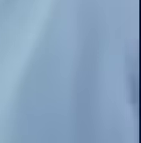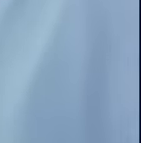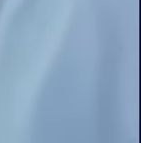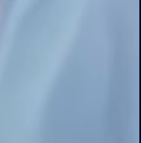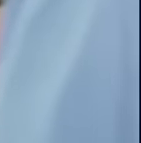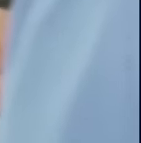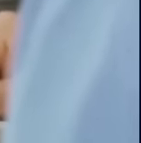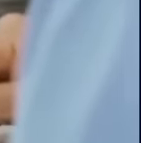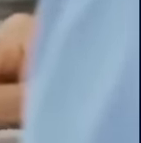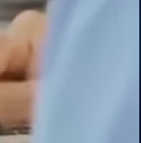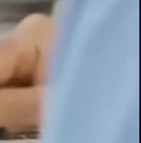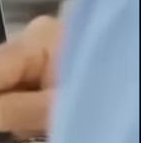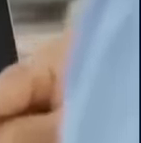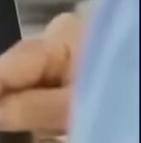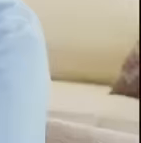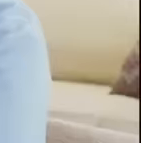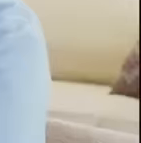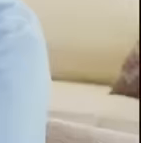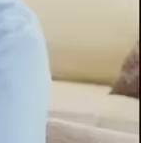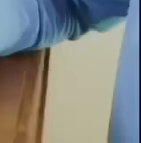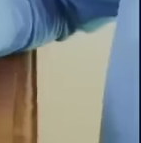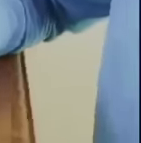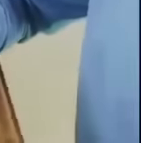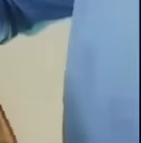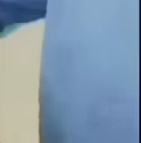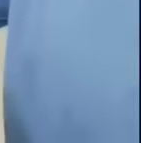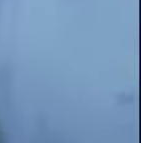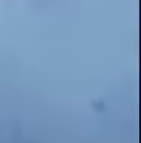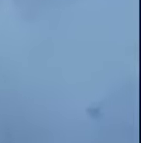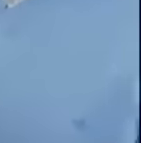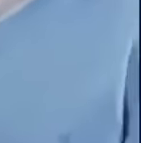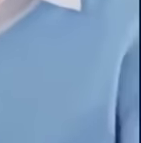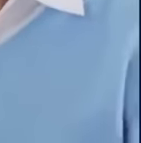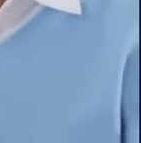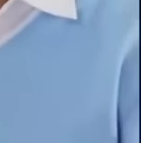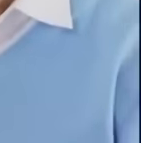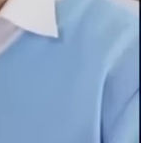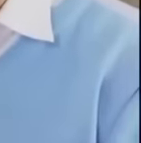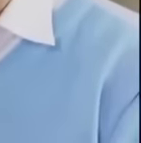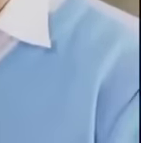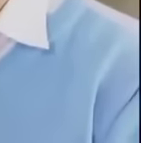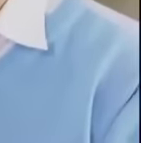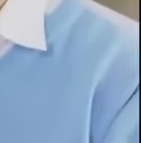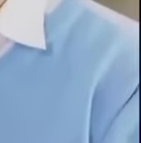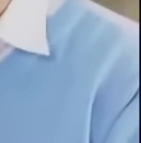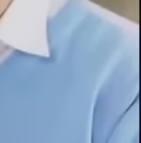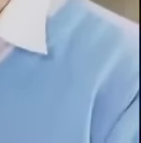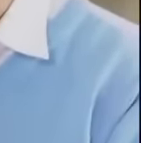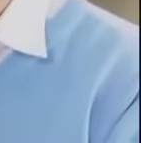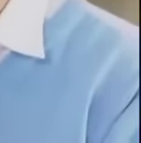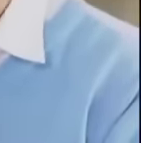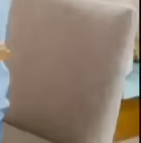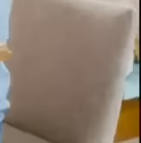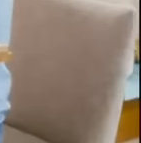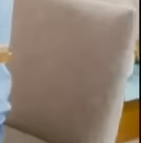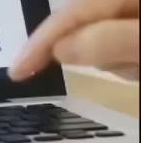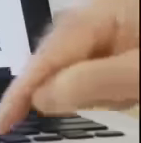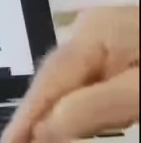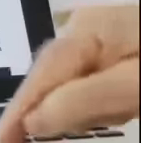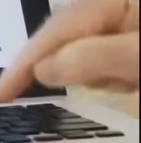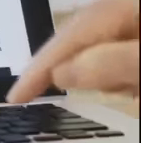A ultrafarma.com é a maior farmácia online do Brasil. Você precisa ver quanto eu economizei só nessa compra